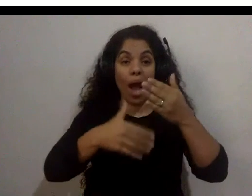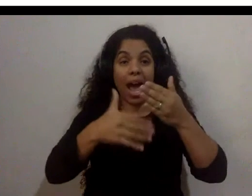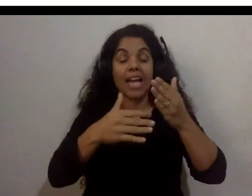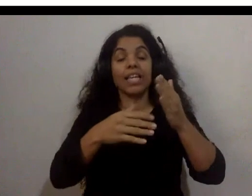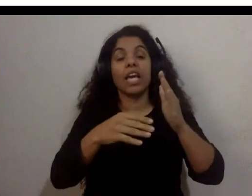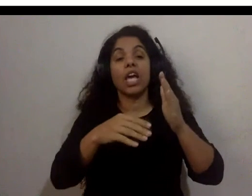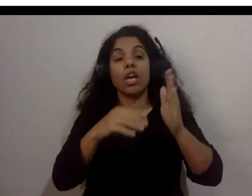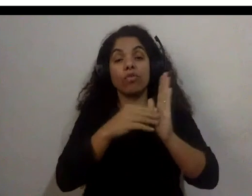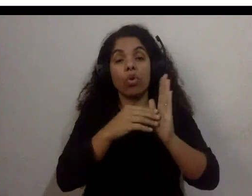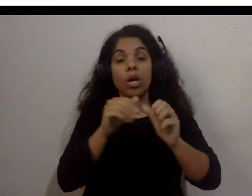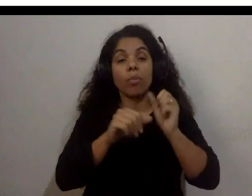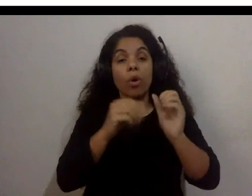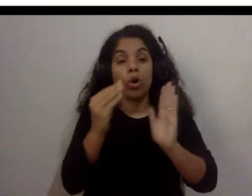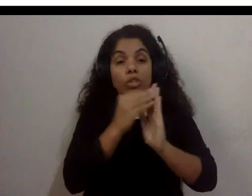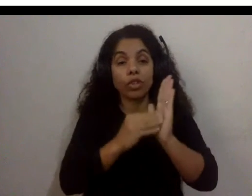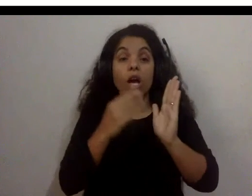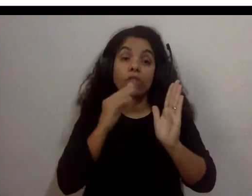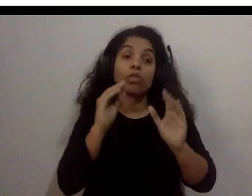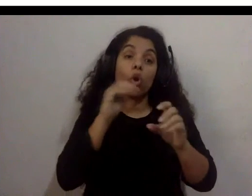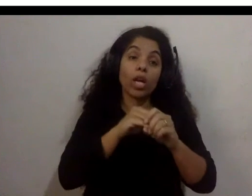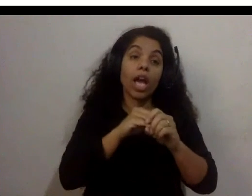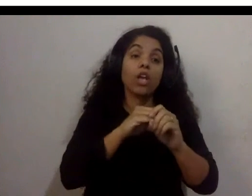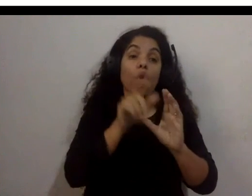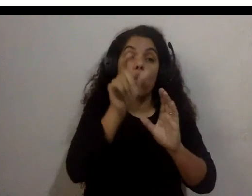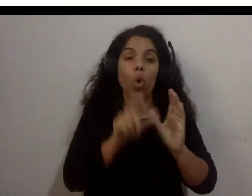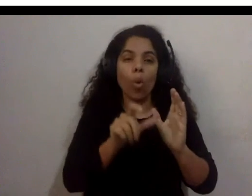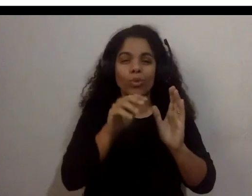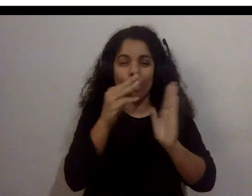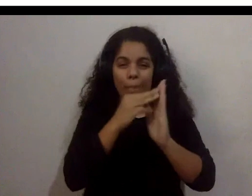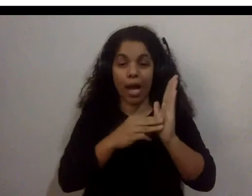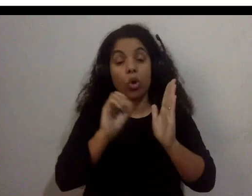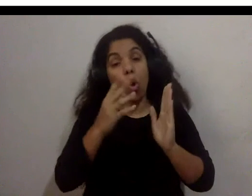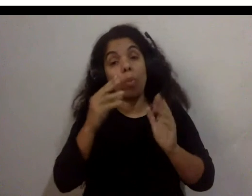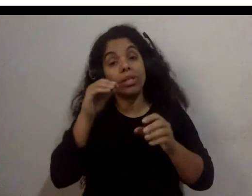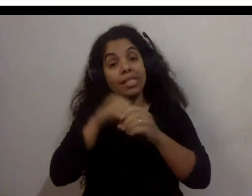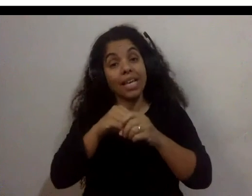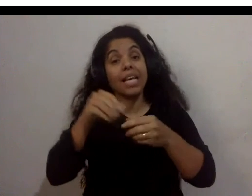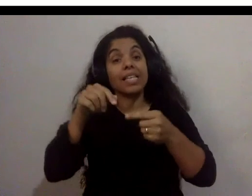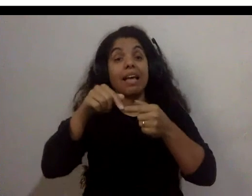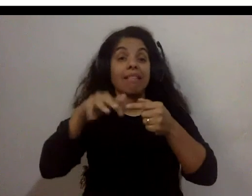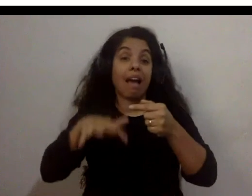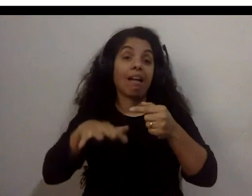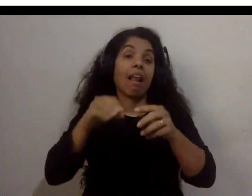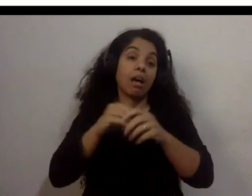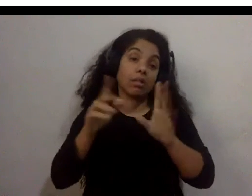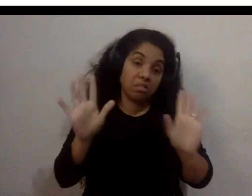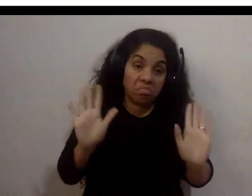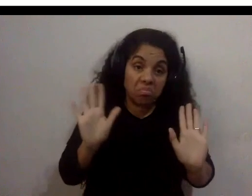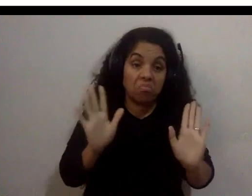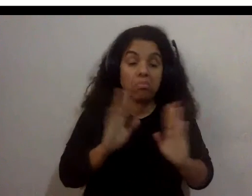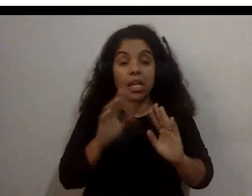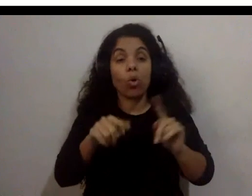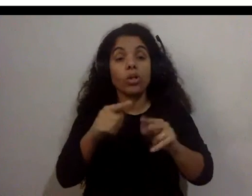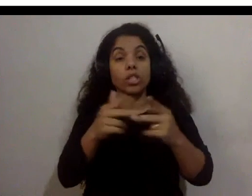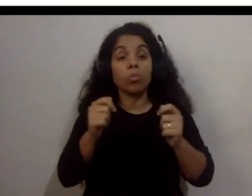do método. Talvez eu pudesse injetar no construtor da classe. E essa é uma decisão que a gente teria que discutir e que o teste levaria a gente a discutir